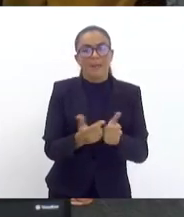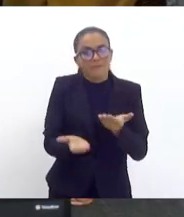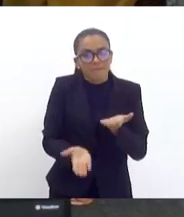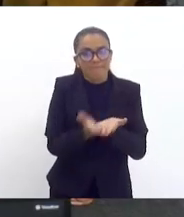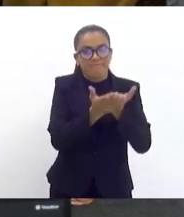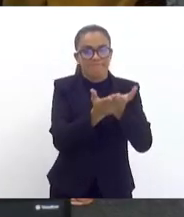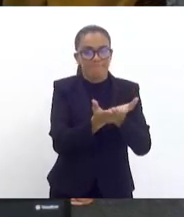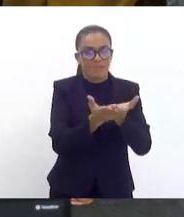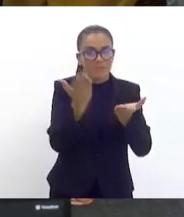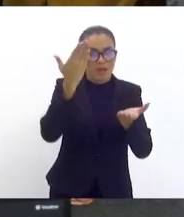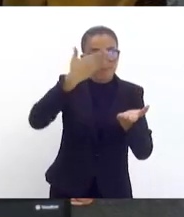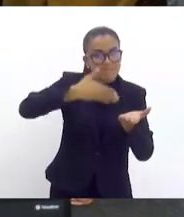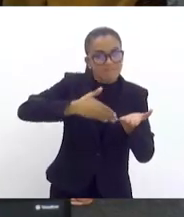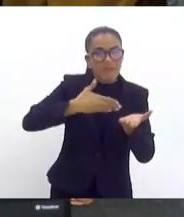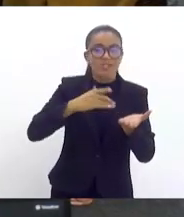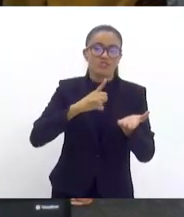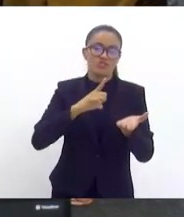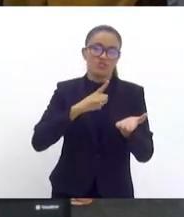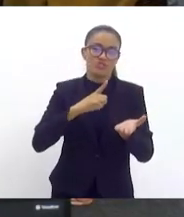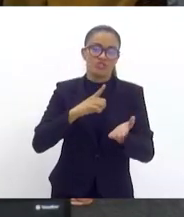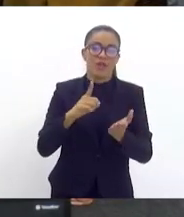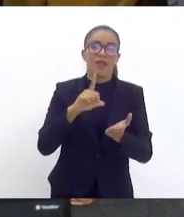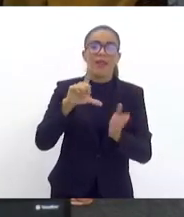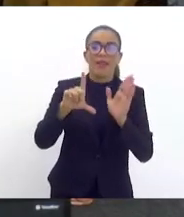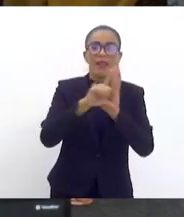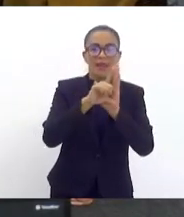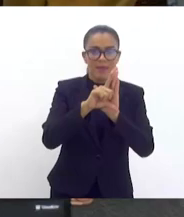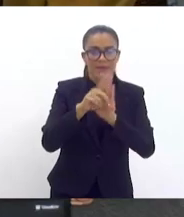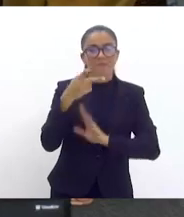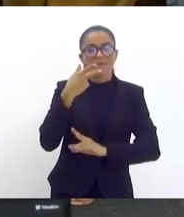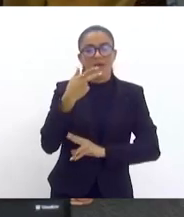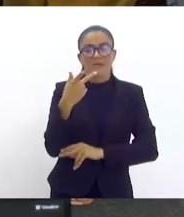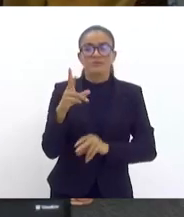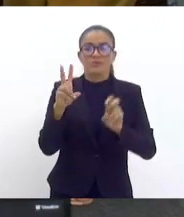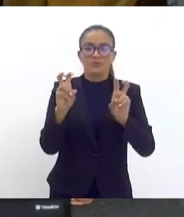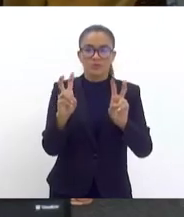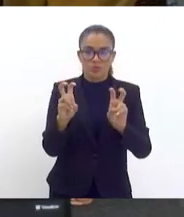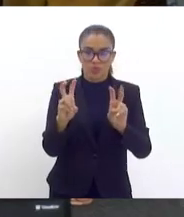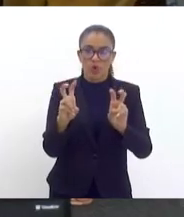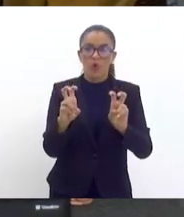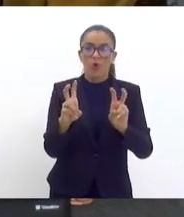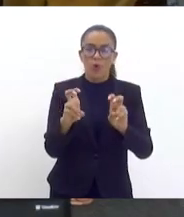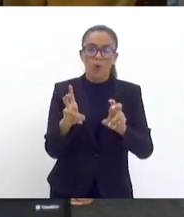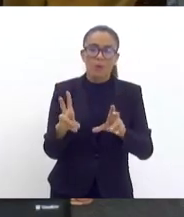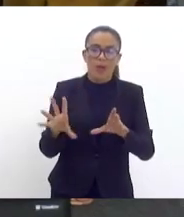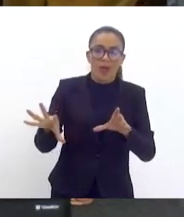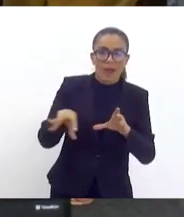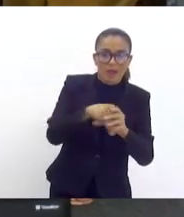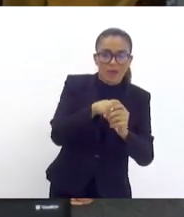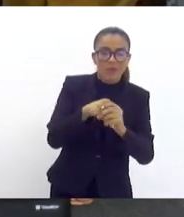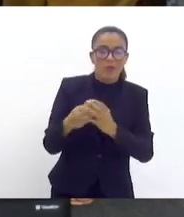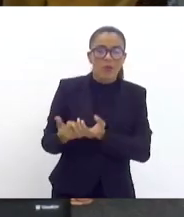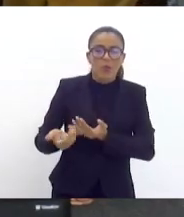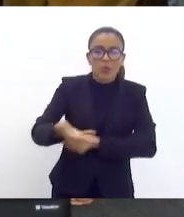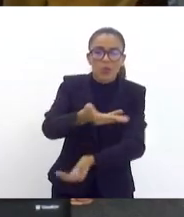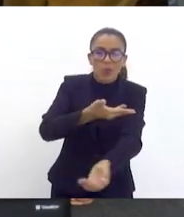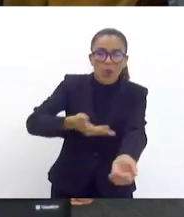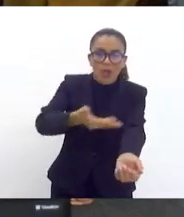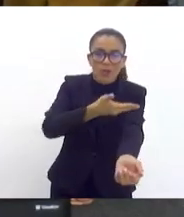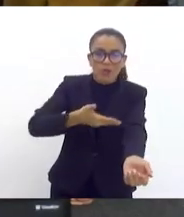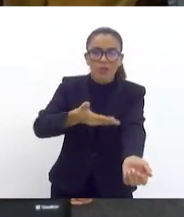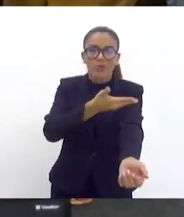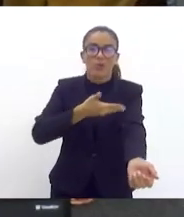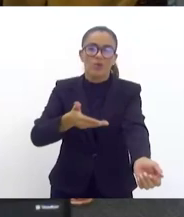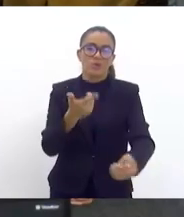que já há uma lei de minha autoria que trata sobre, que dispõe sobre a inclusão de doadores regulares de sangue